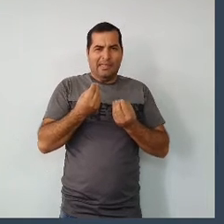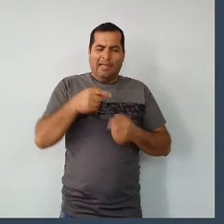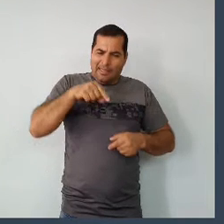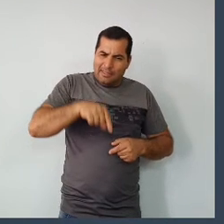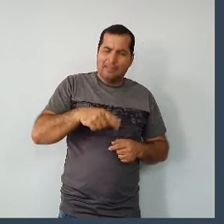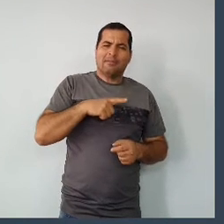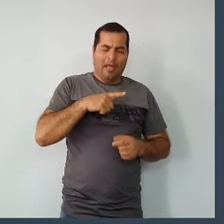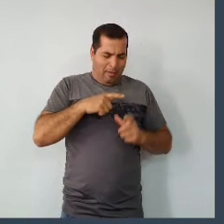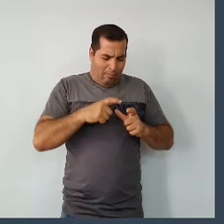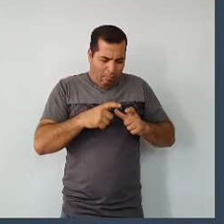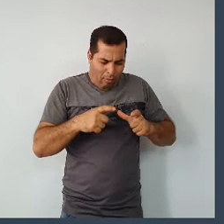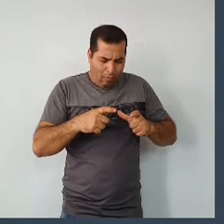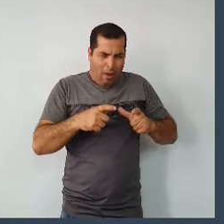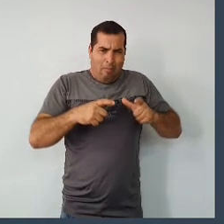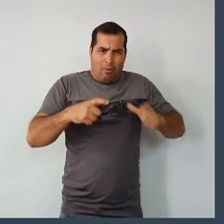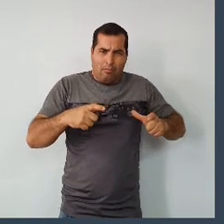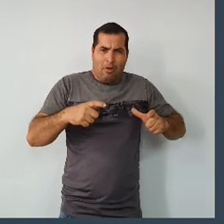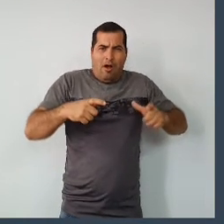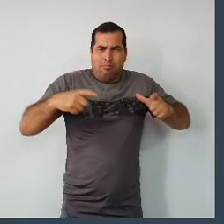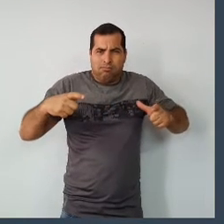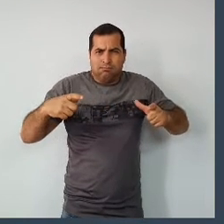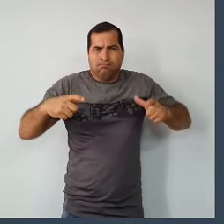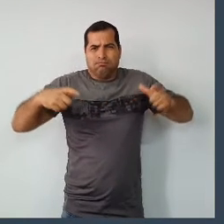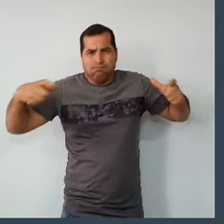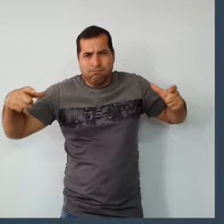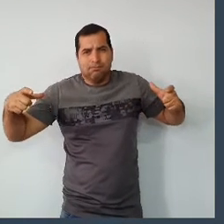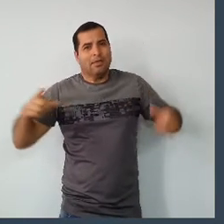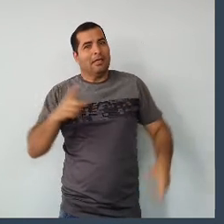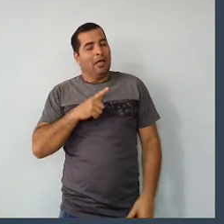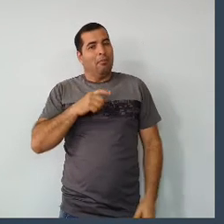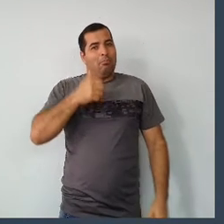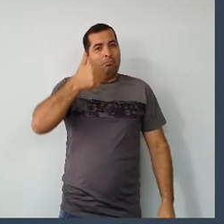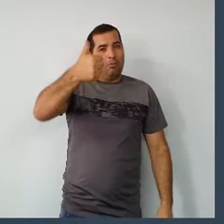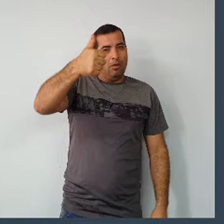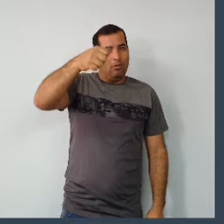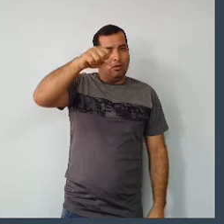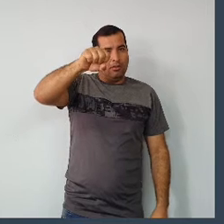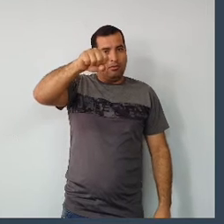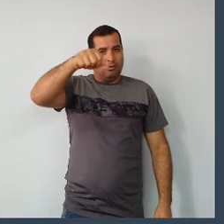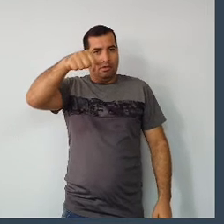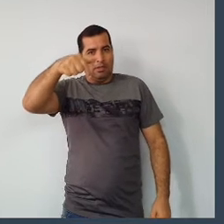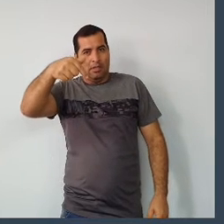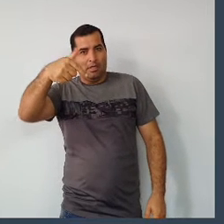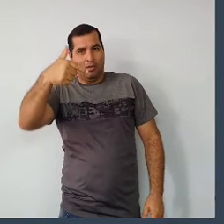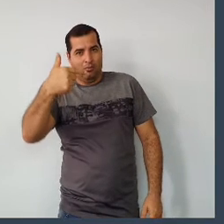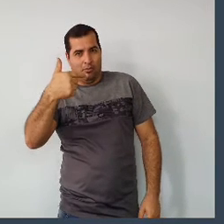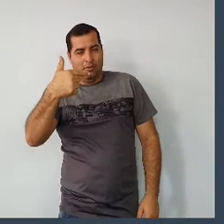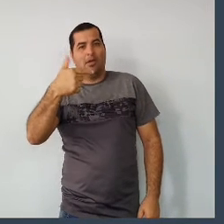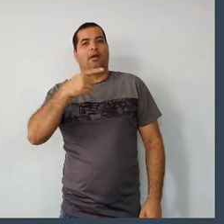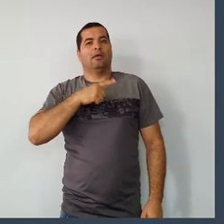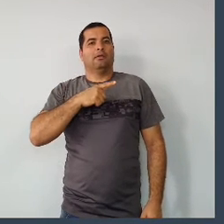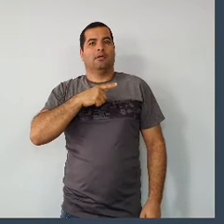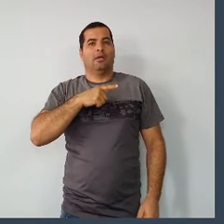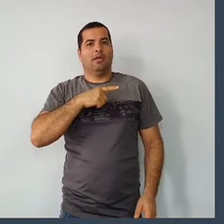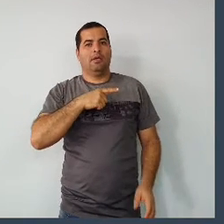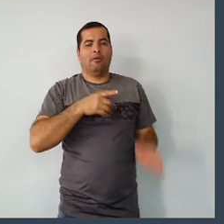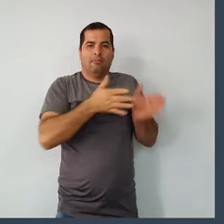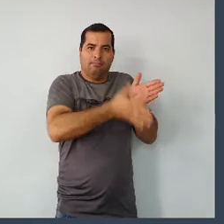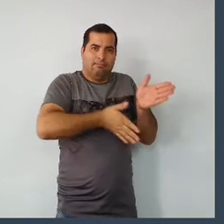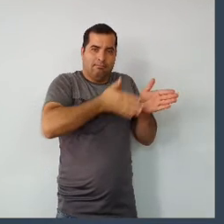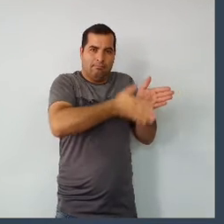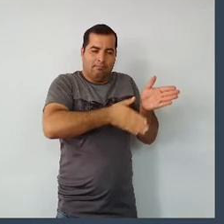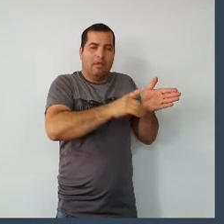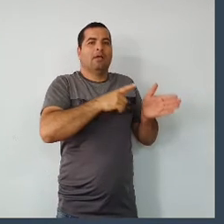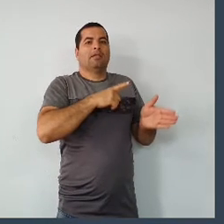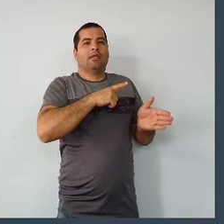foi crescendo, crescendo, crescendo, foi no ano de 1872, com a inauguração aí da estação